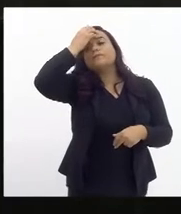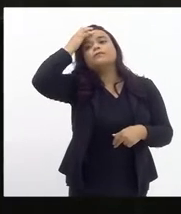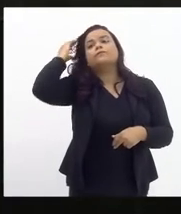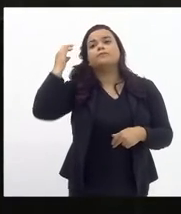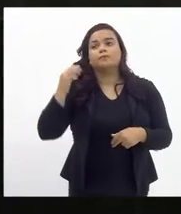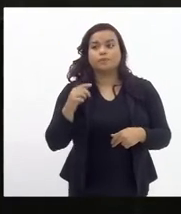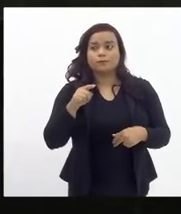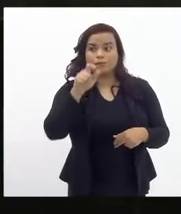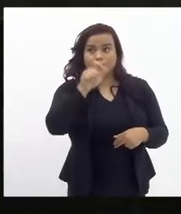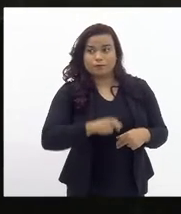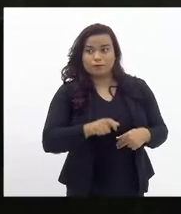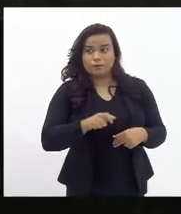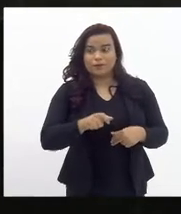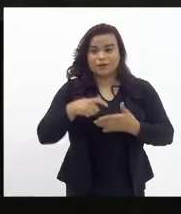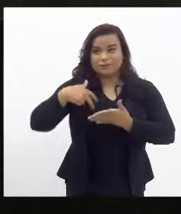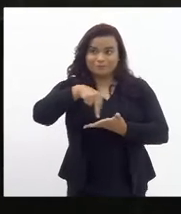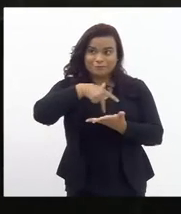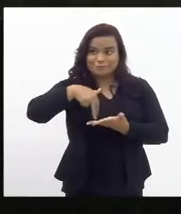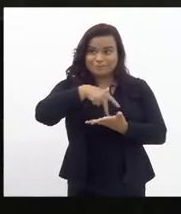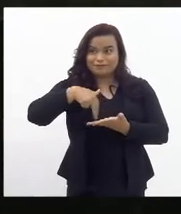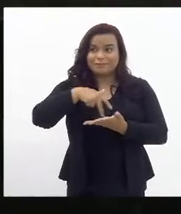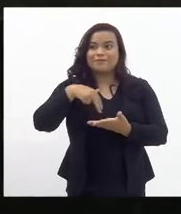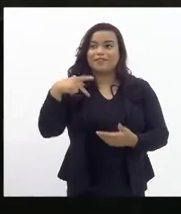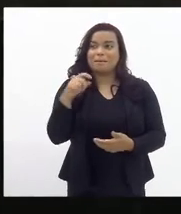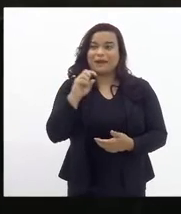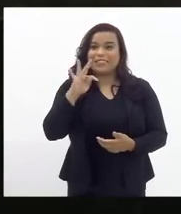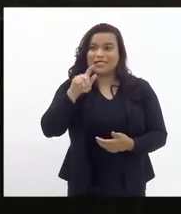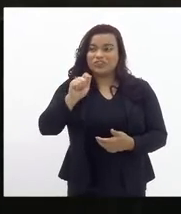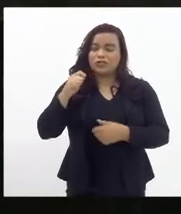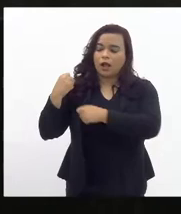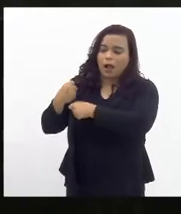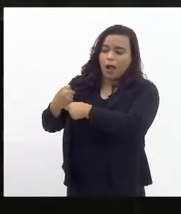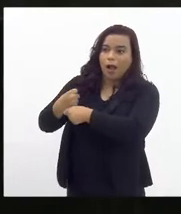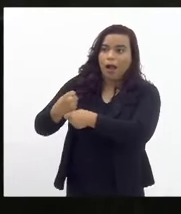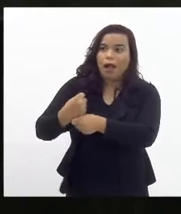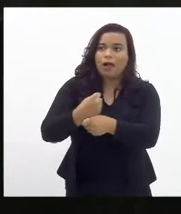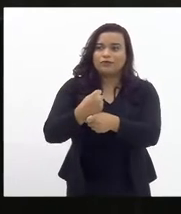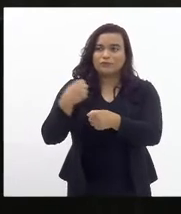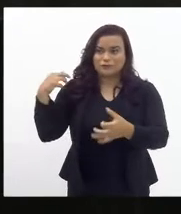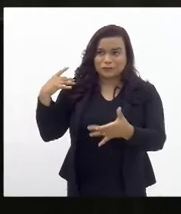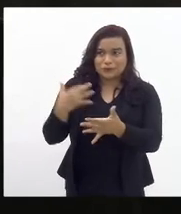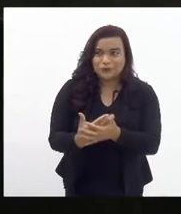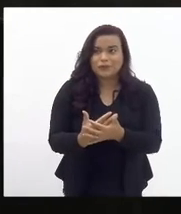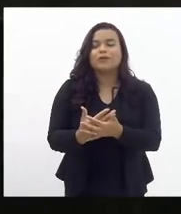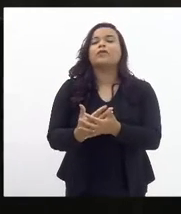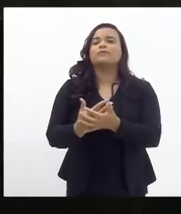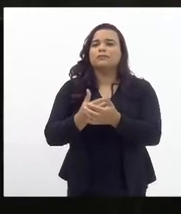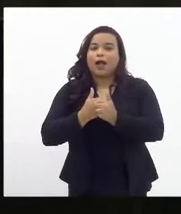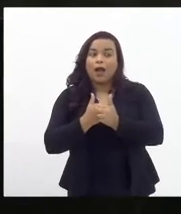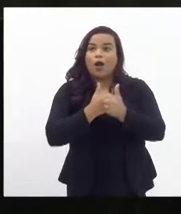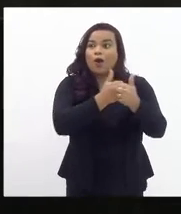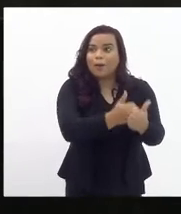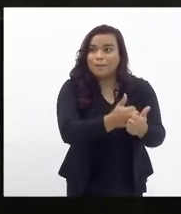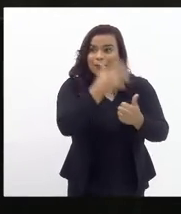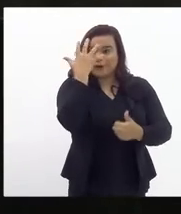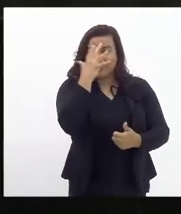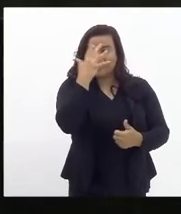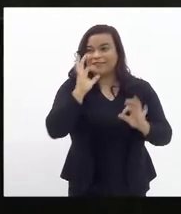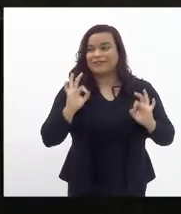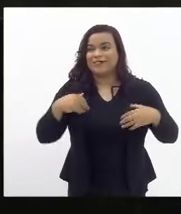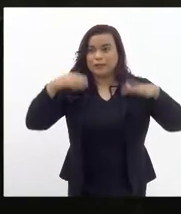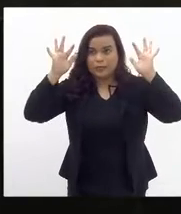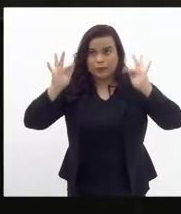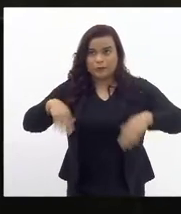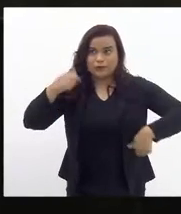dessa figura ao longo dos anos acompanhou o próprio carnaval. E aí eu quero só encerrar essa minha